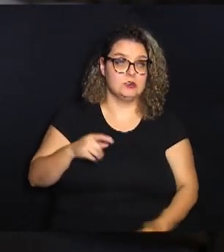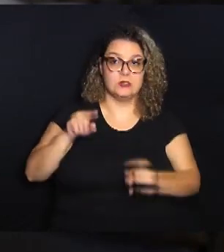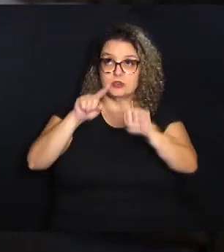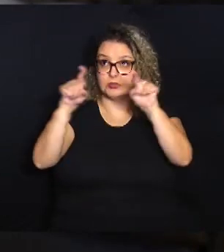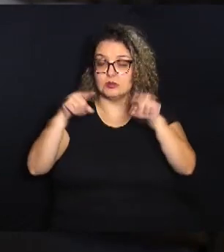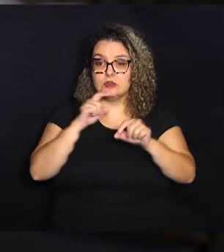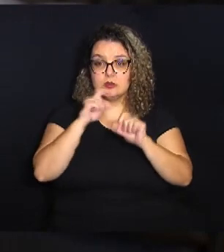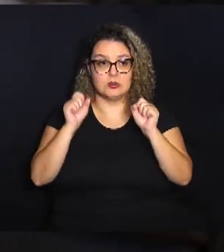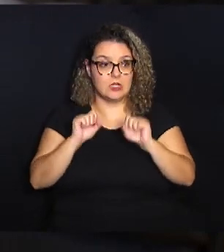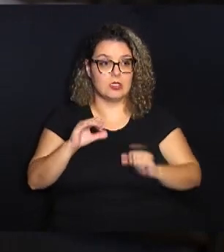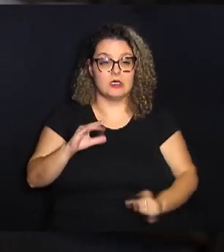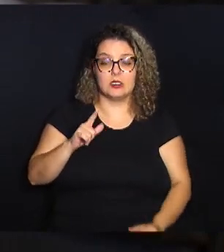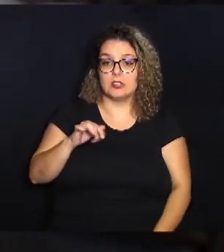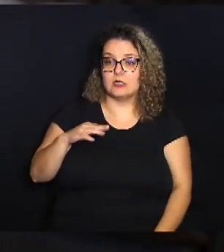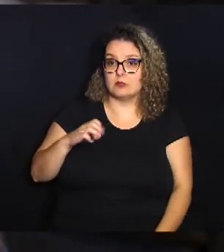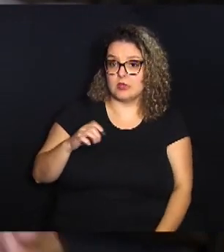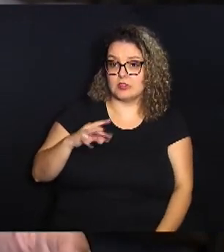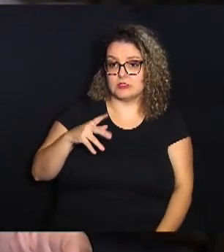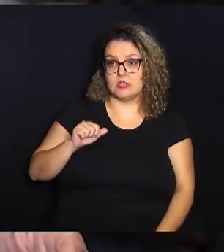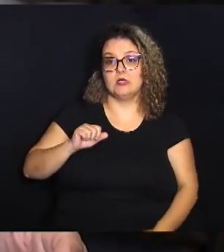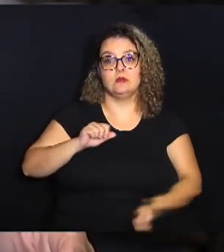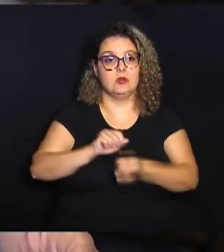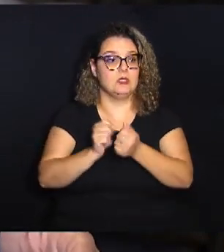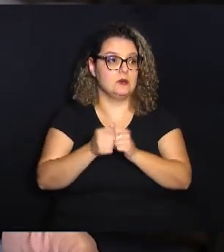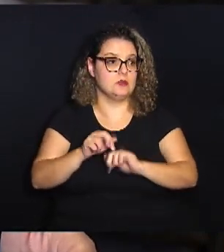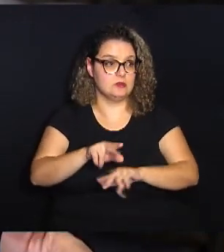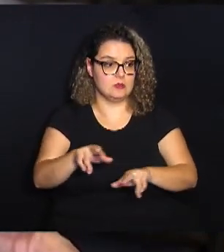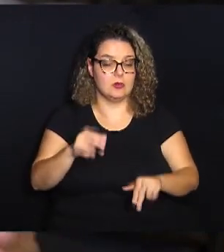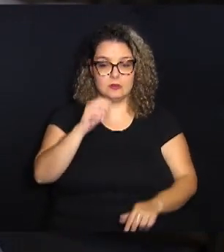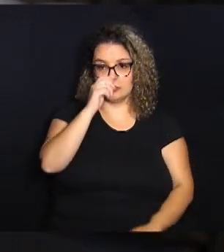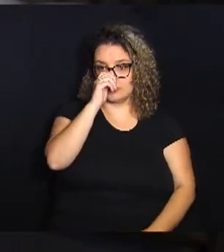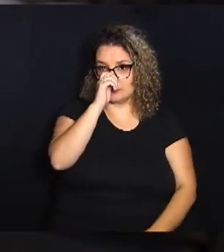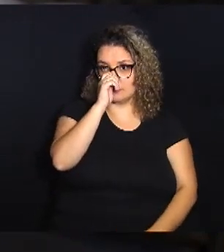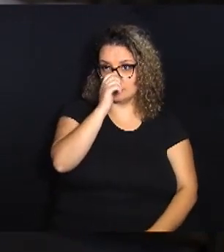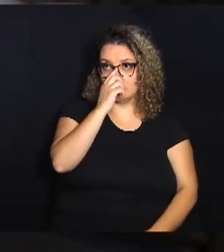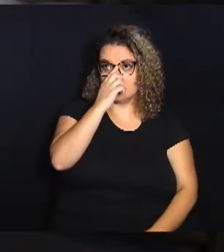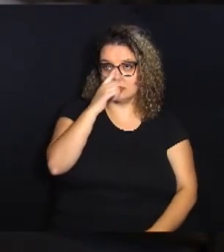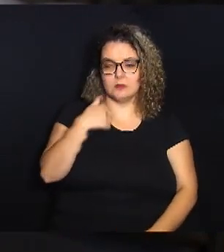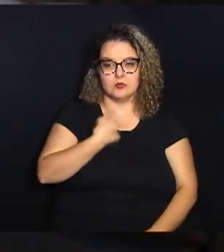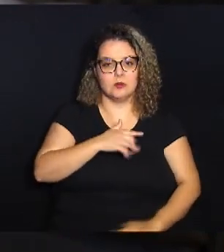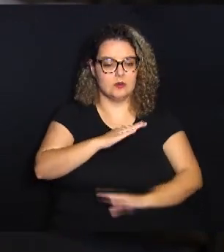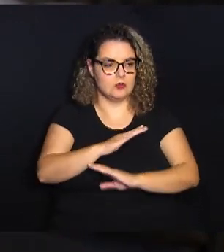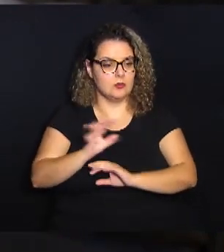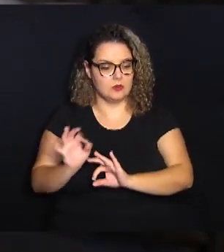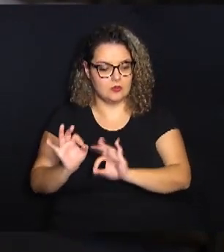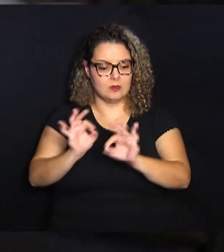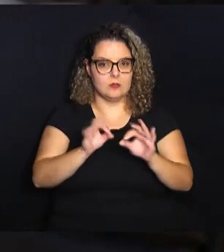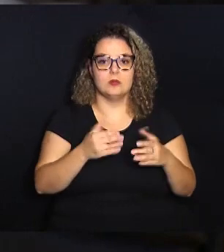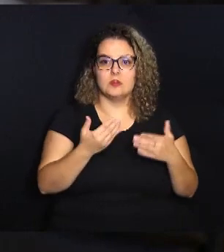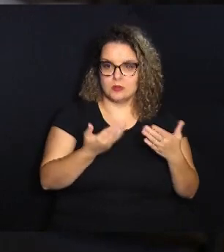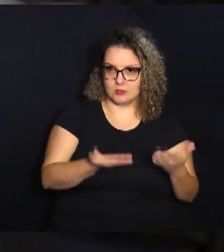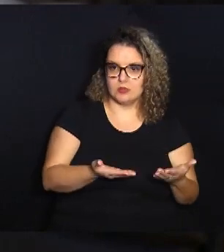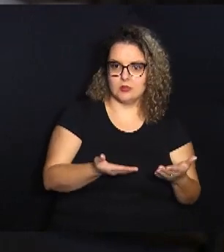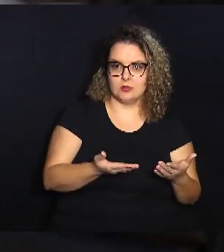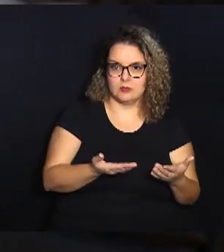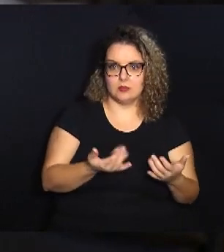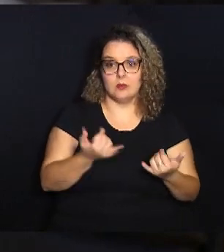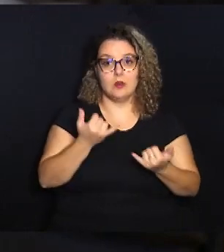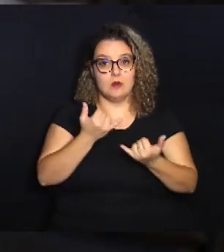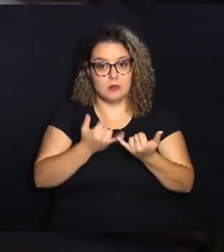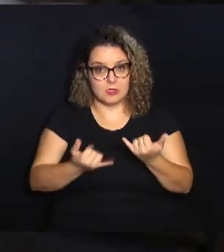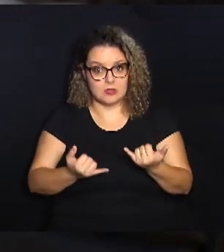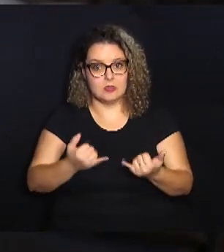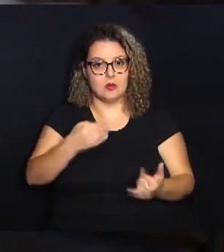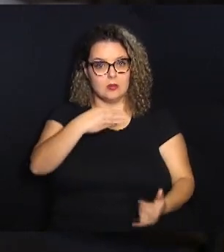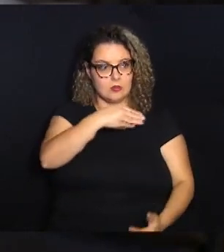climatizado, você tem que fazer uma série de adequações. Então nós fomos, enquanto Câmara, acompanhar a entrega dessa parcial do Mário Gatti,